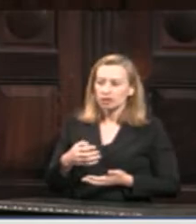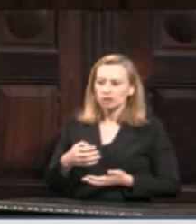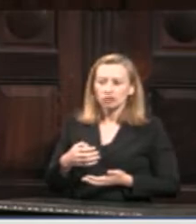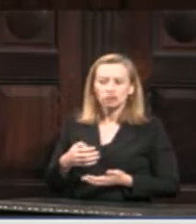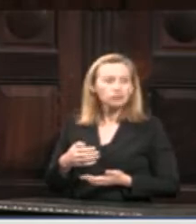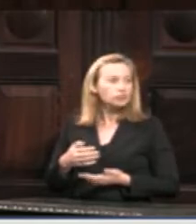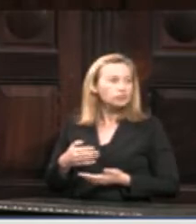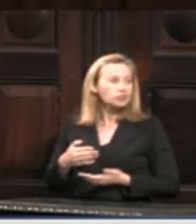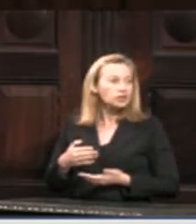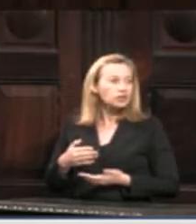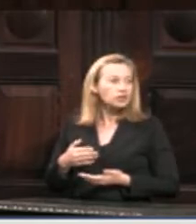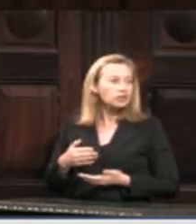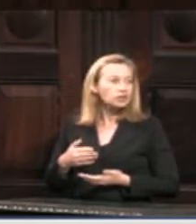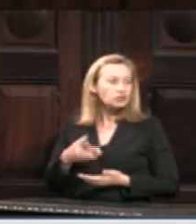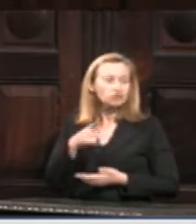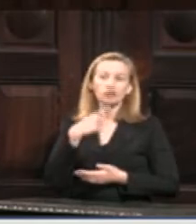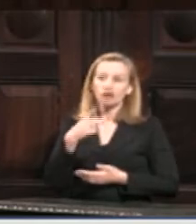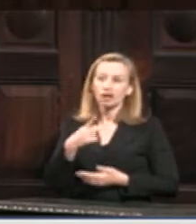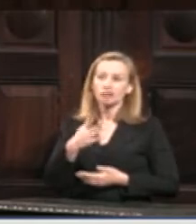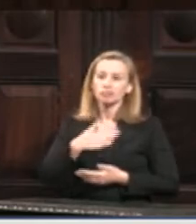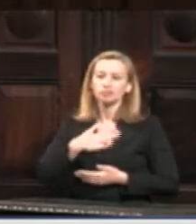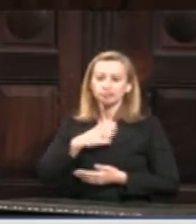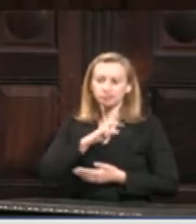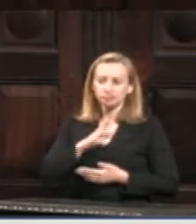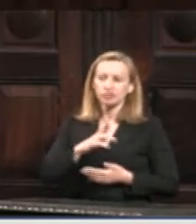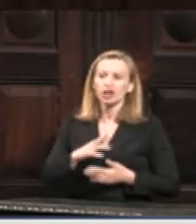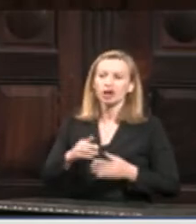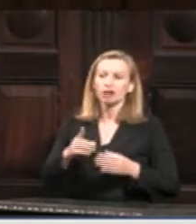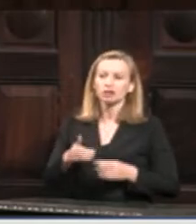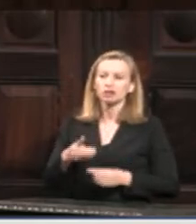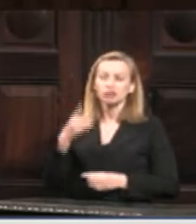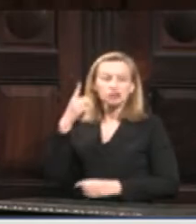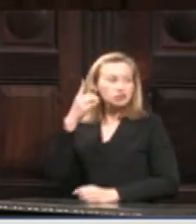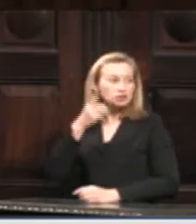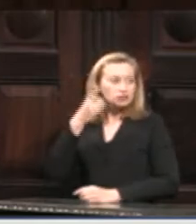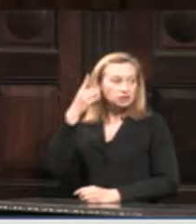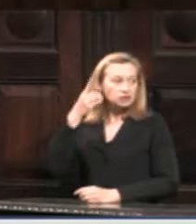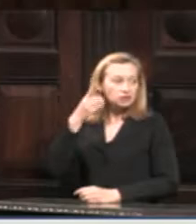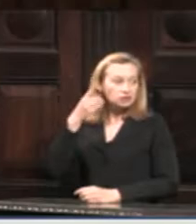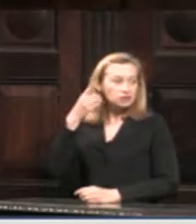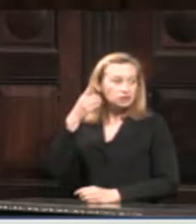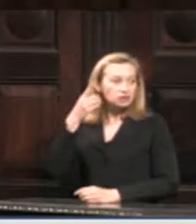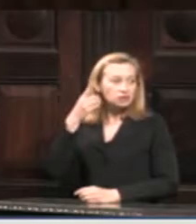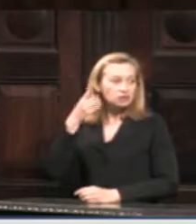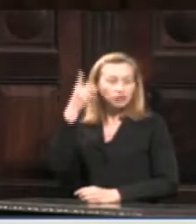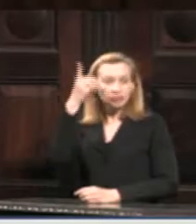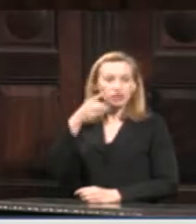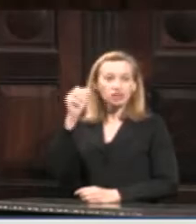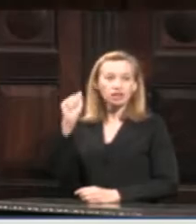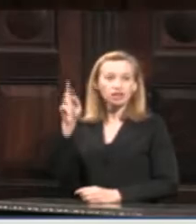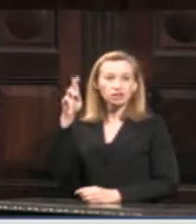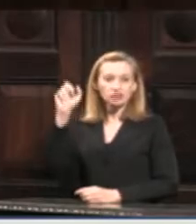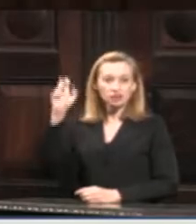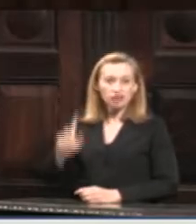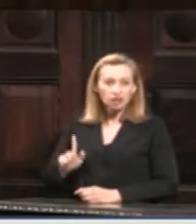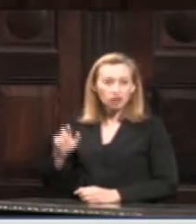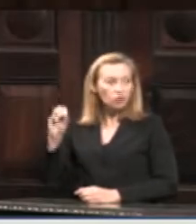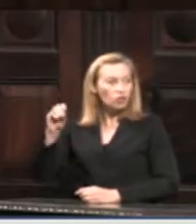minha indignação em relação ao deputado André Corrêa, que talvez de